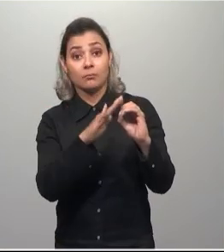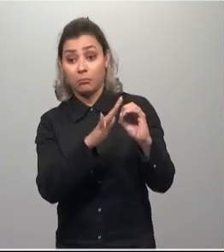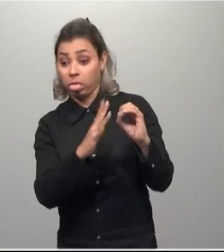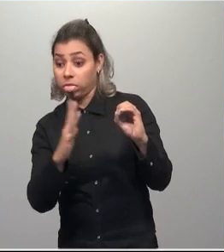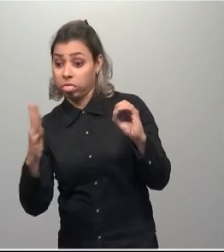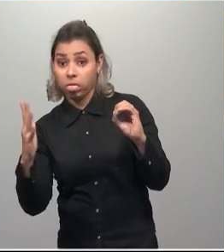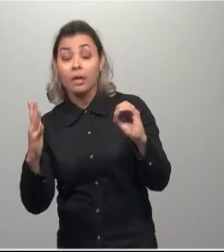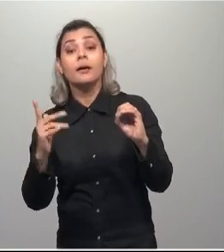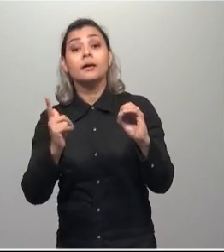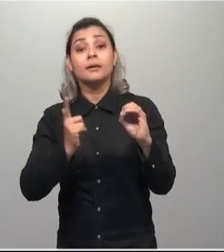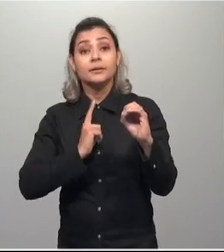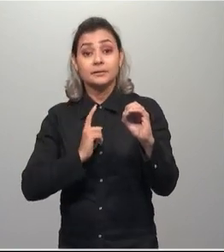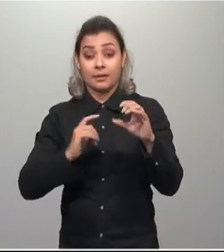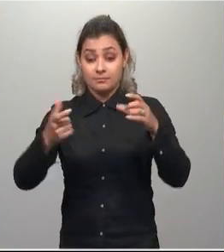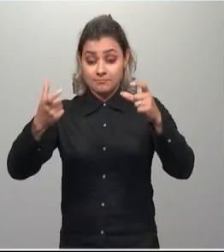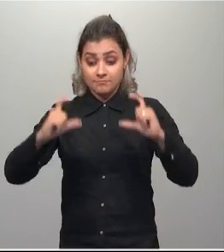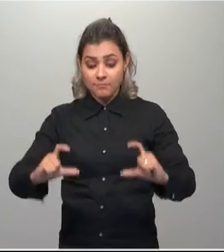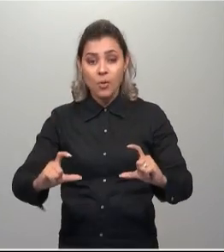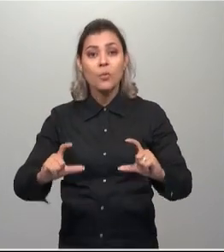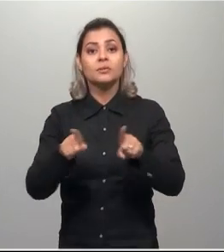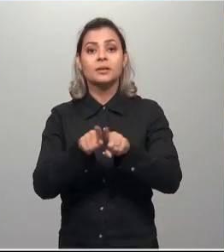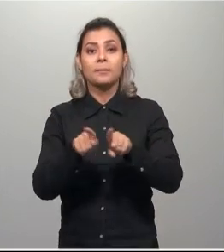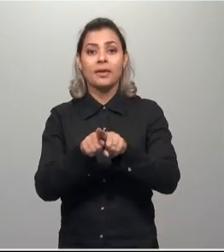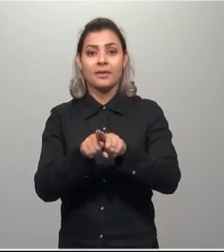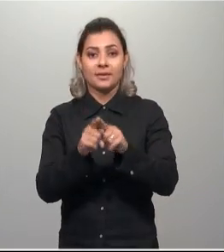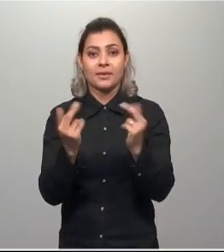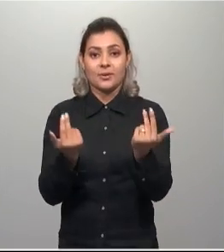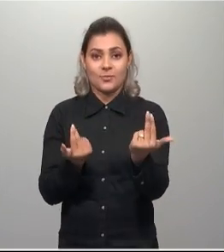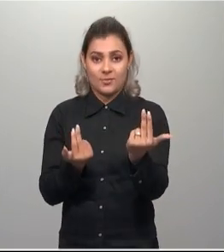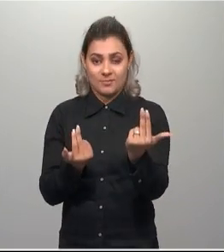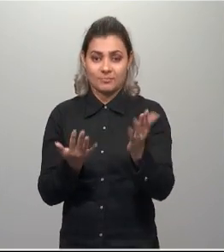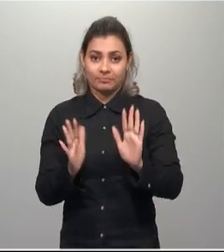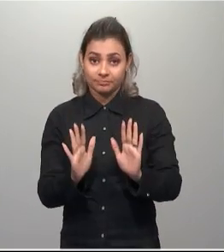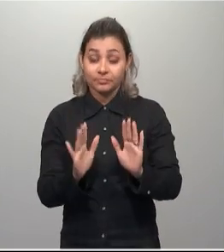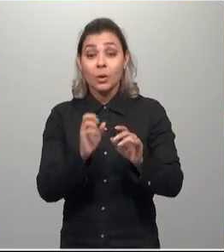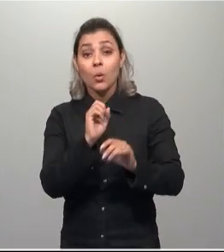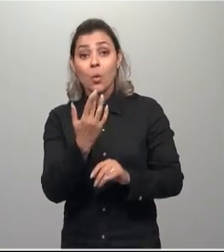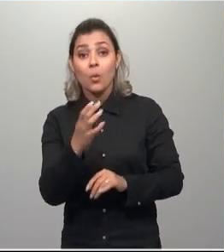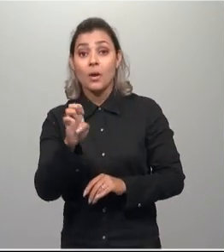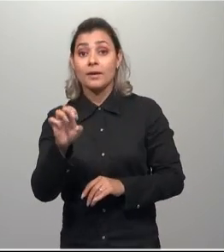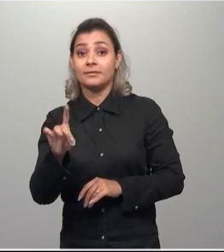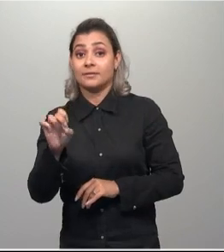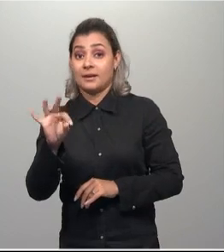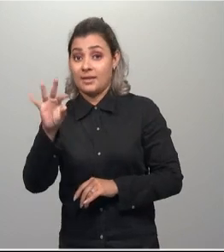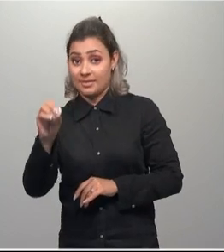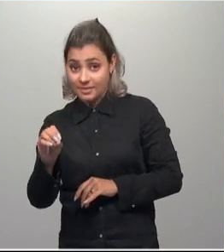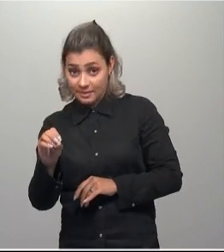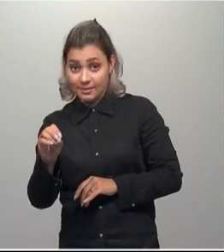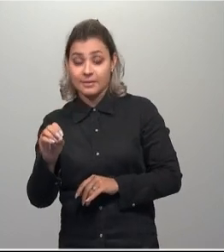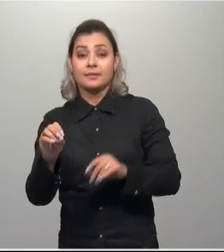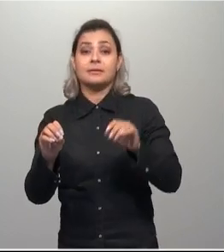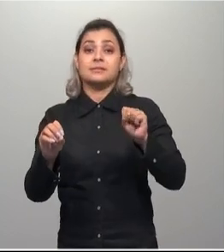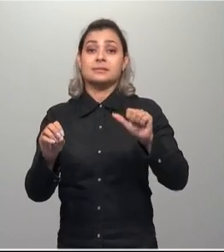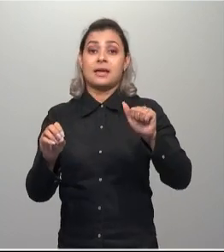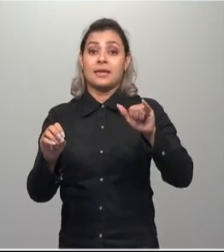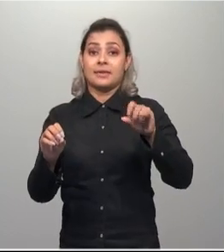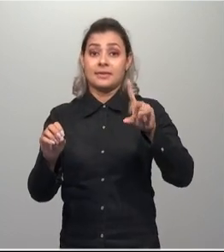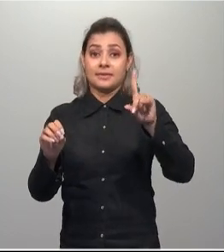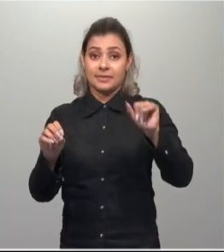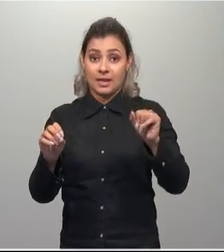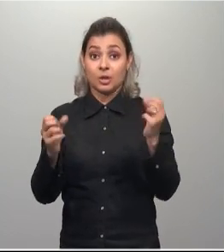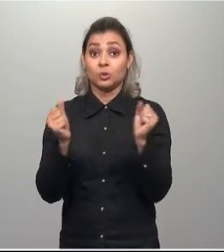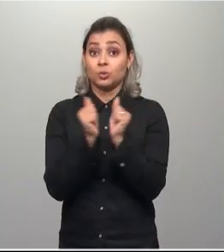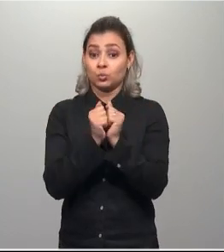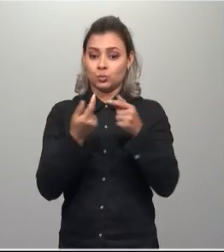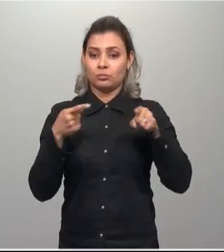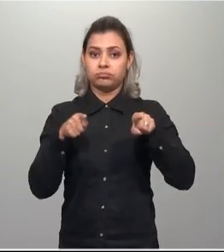filler inha de zeros e uns aí todo mundo em fila ou então entrada e saída em paralelo entre a todo mundo junto sai